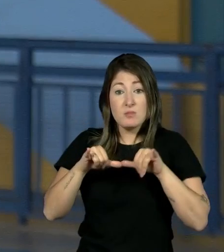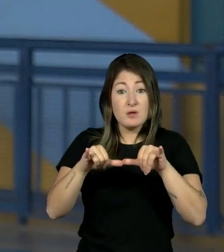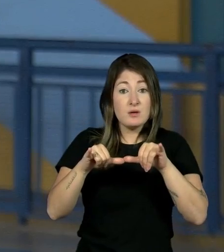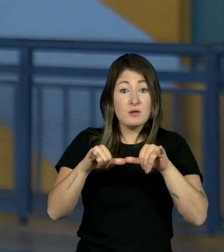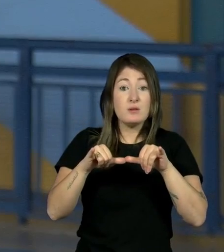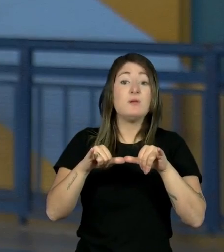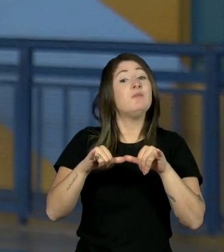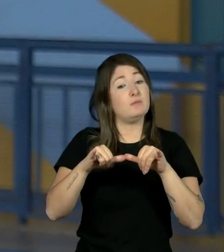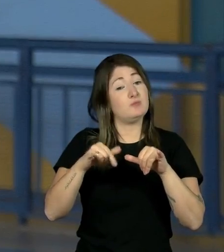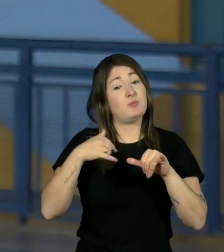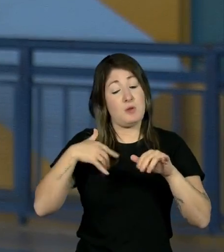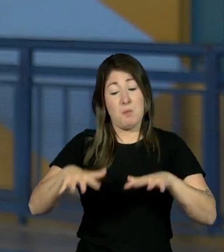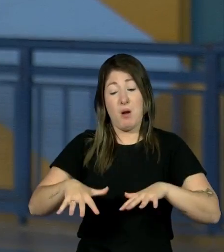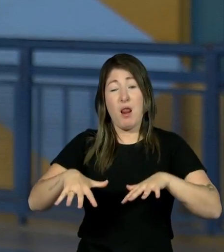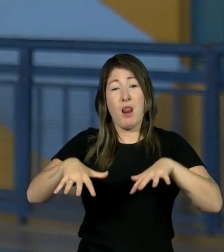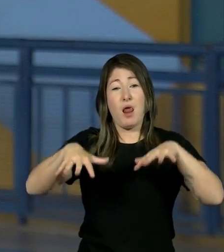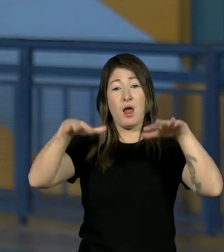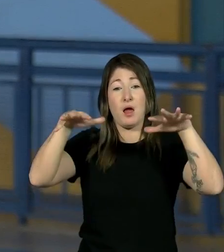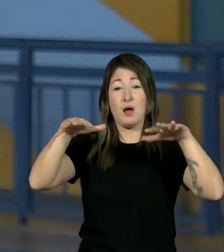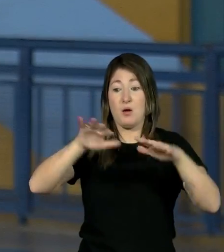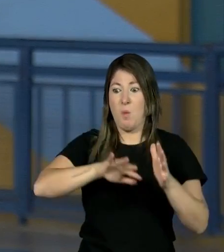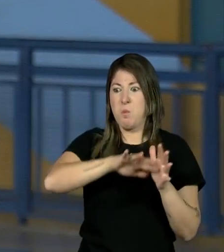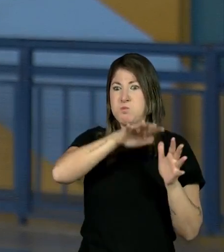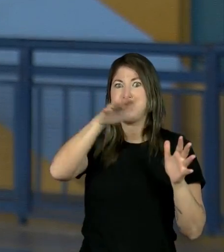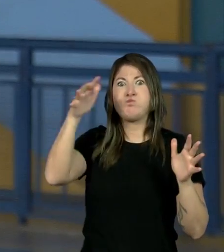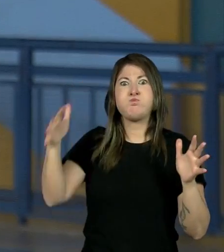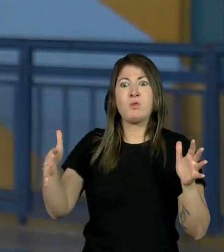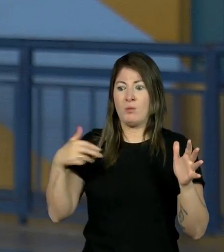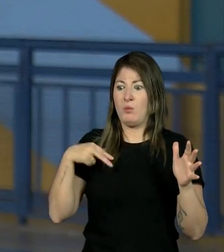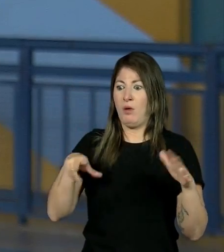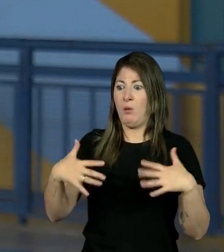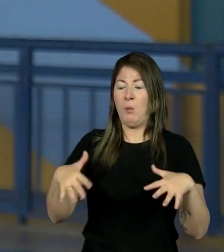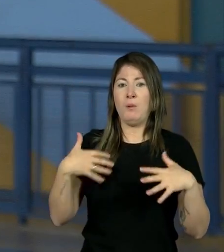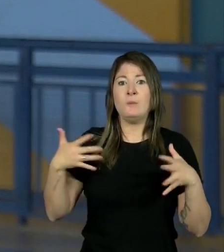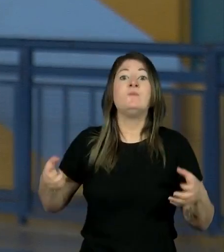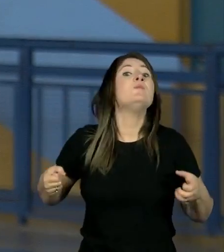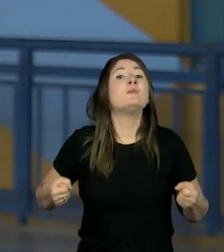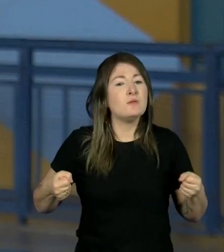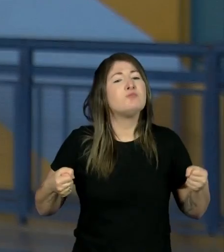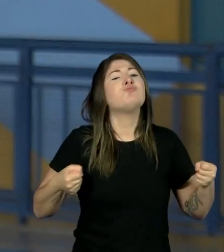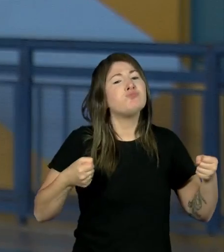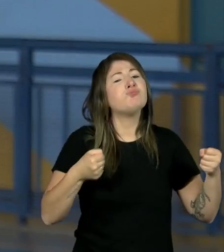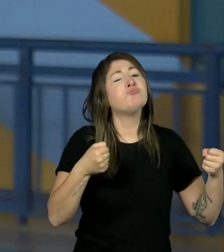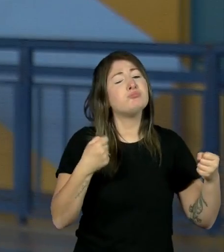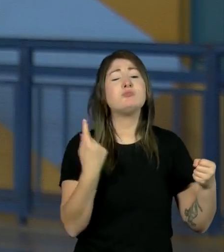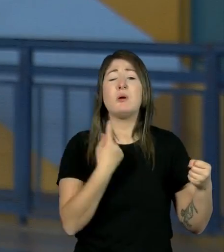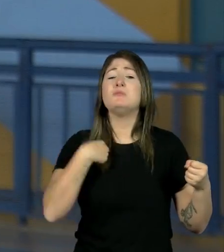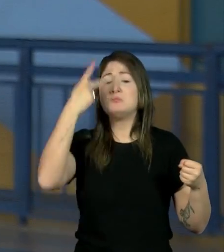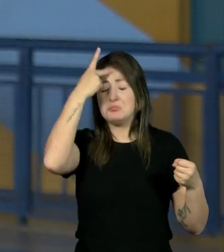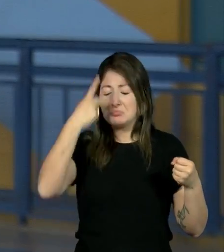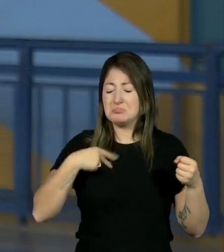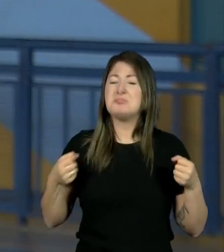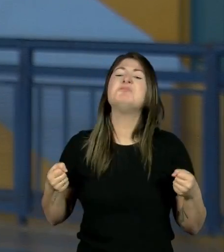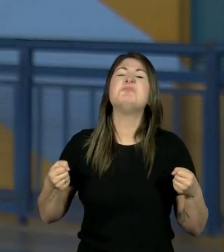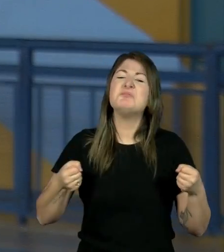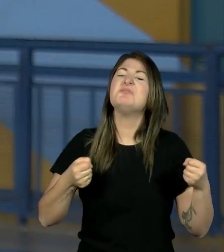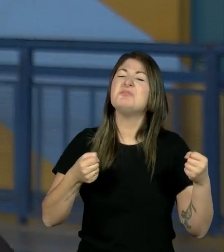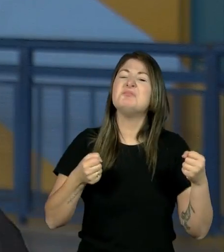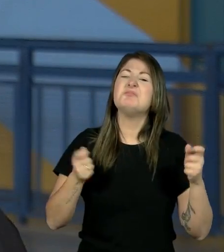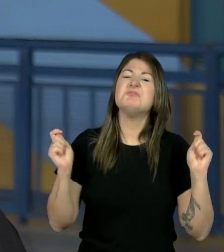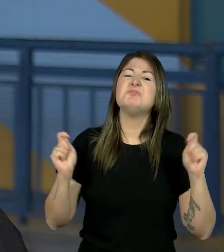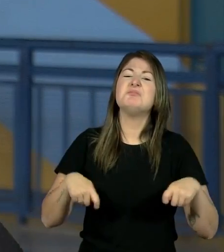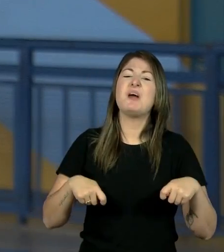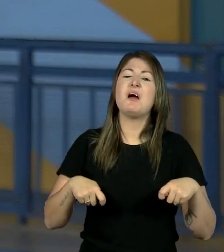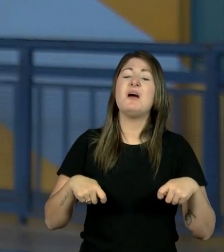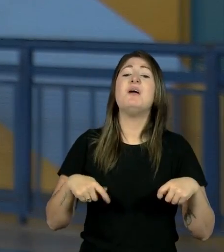coisa, e eu que levo tudo sozinho. Então, não foi por isso também, foi porque eu achei